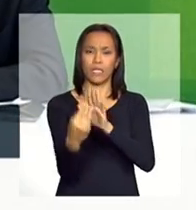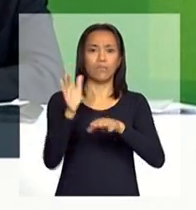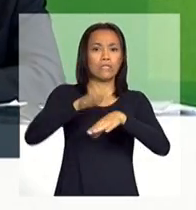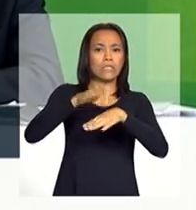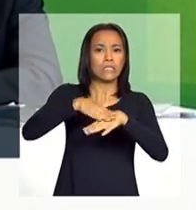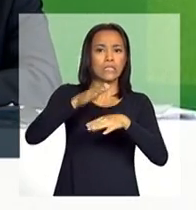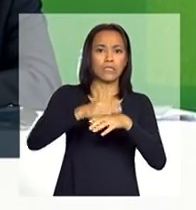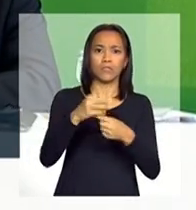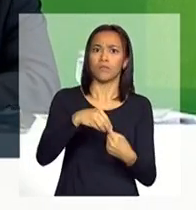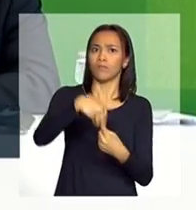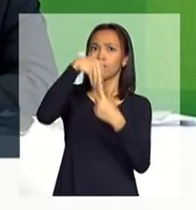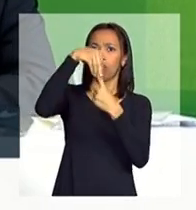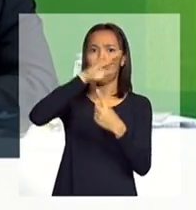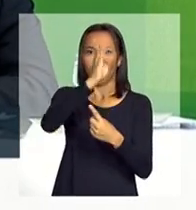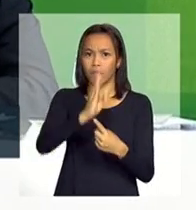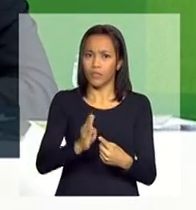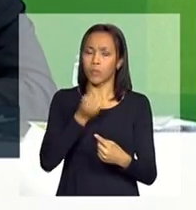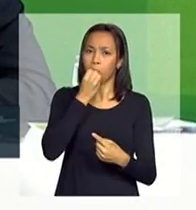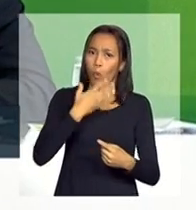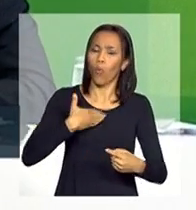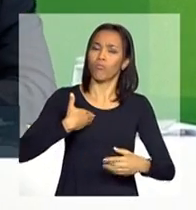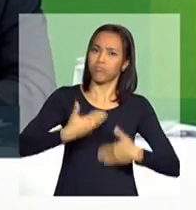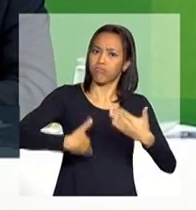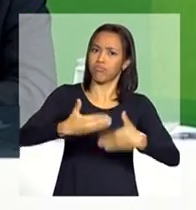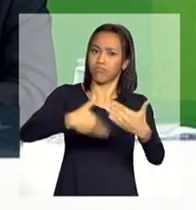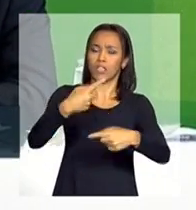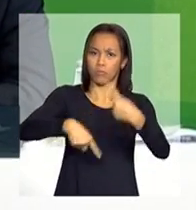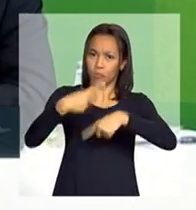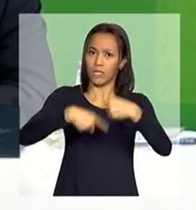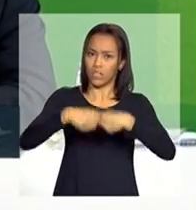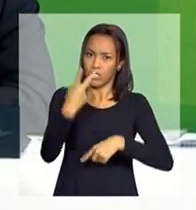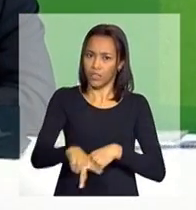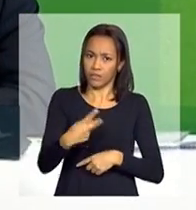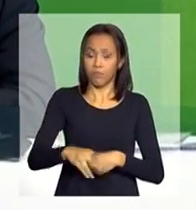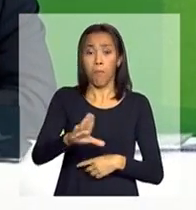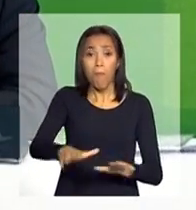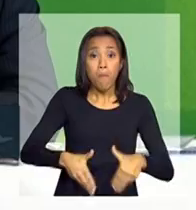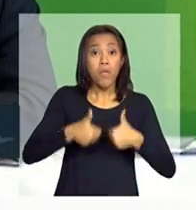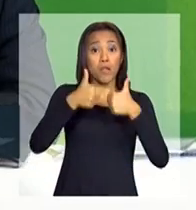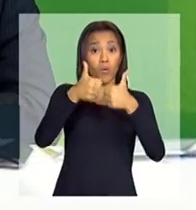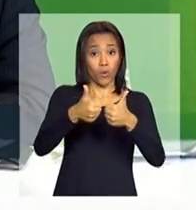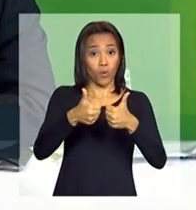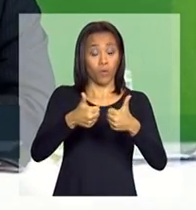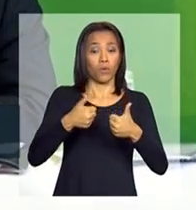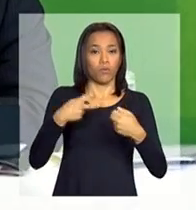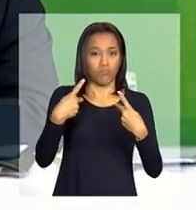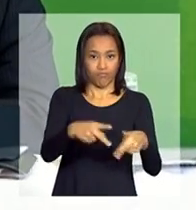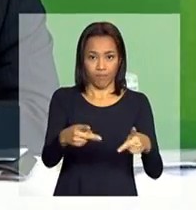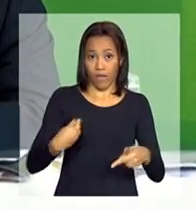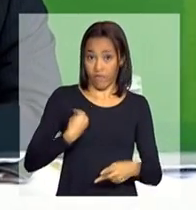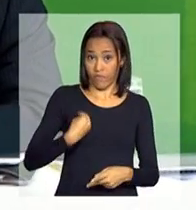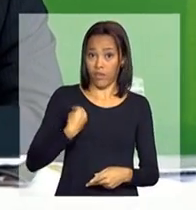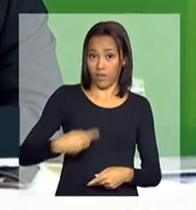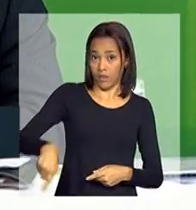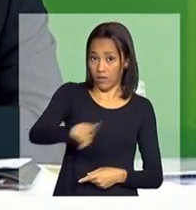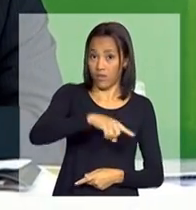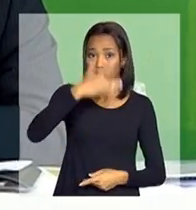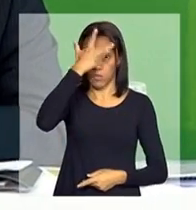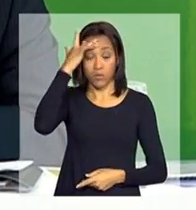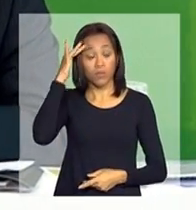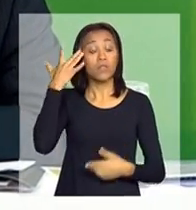como um país inovador em termos de políticas públicas que melhorou o desenvolvimento humano e os dados